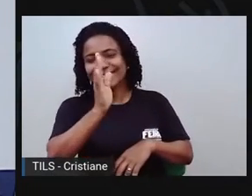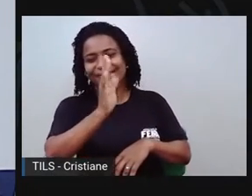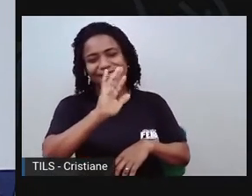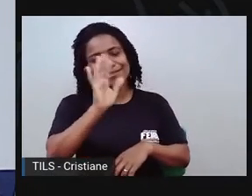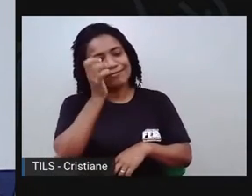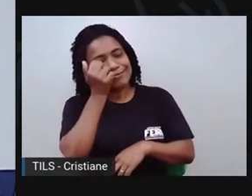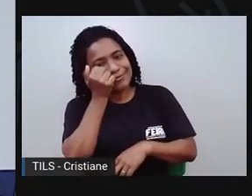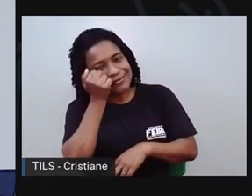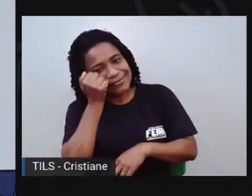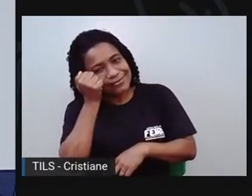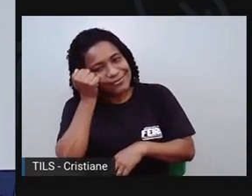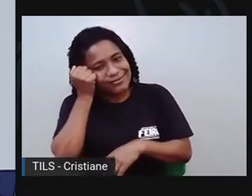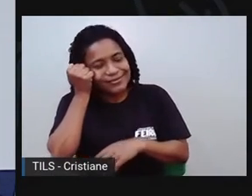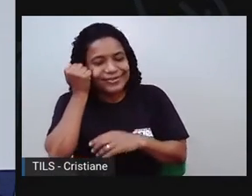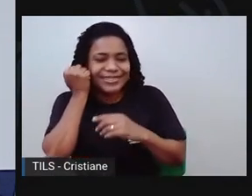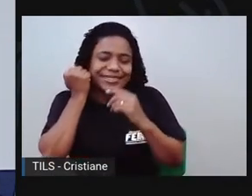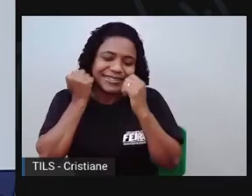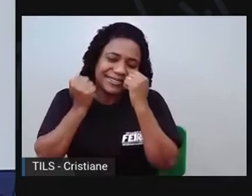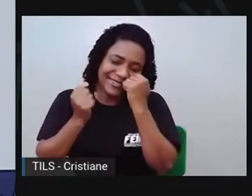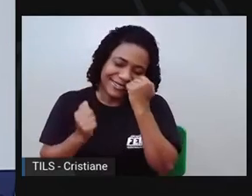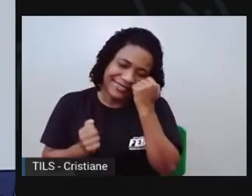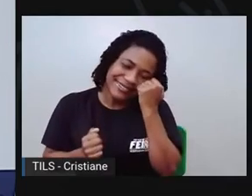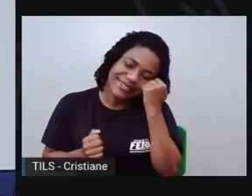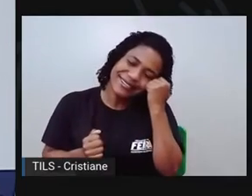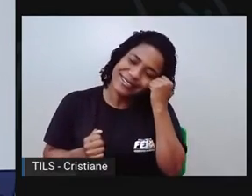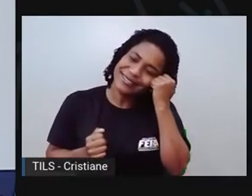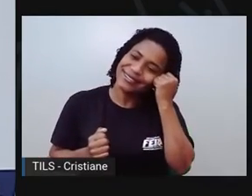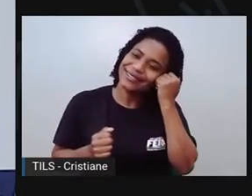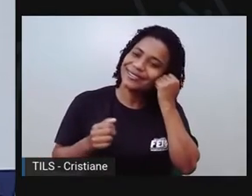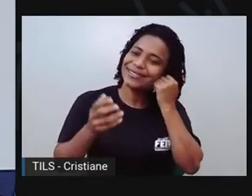ia, já me fez chorar.